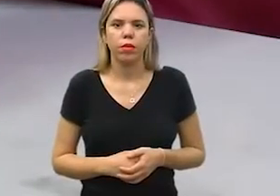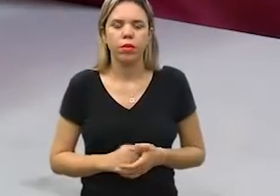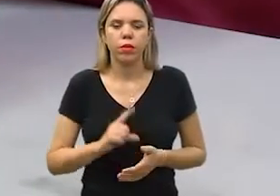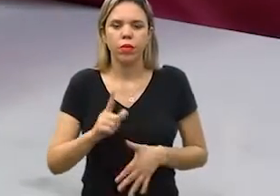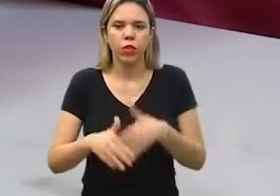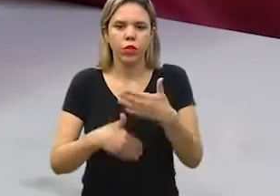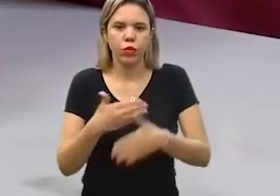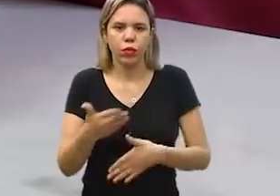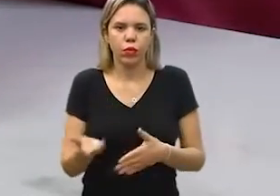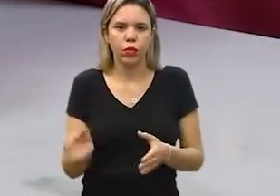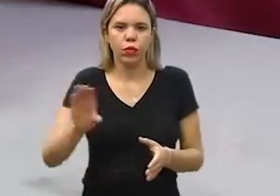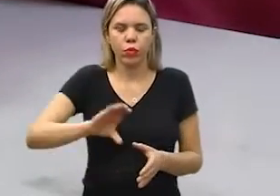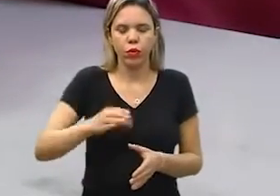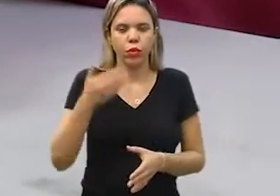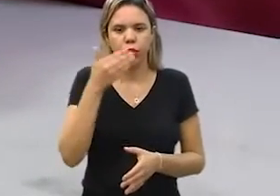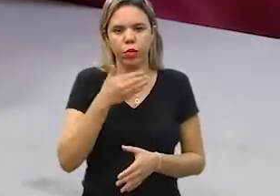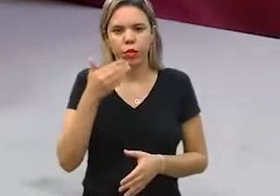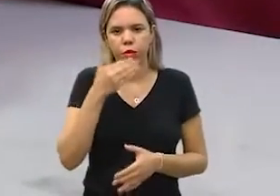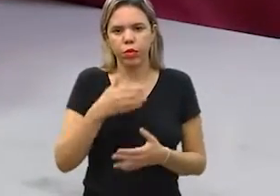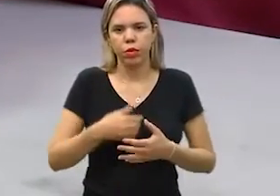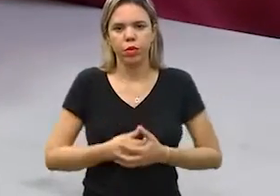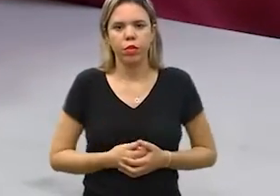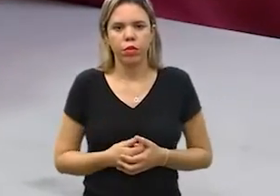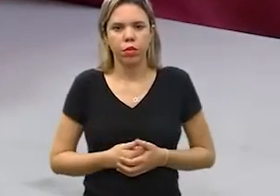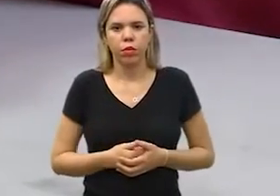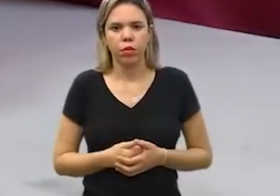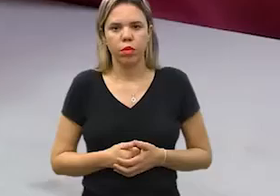Na sequência, você vai colocar o açúcar.